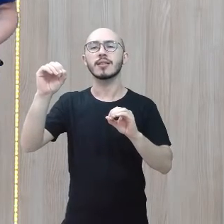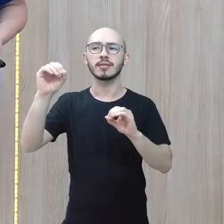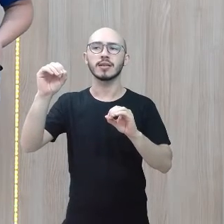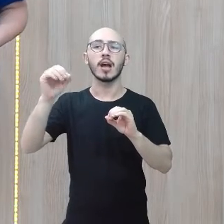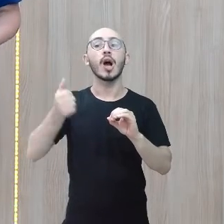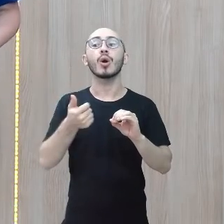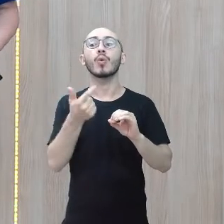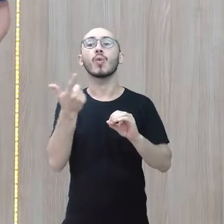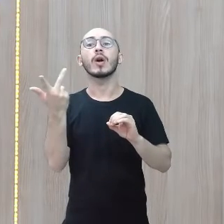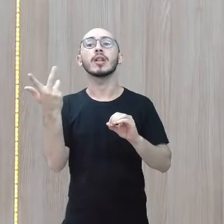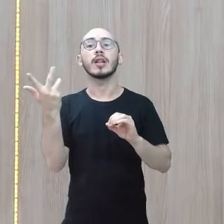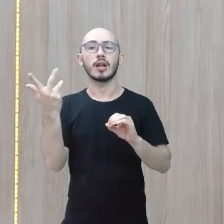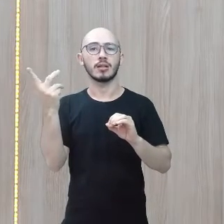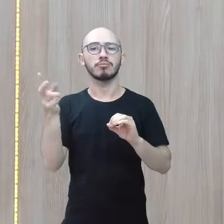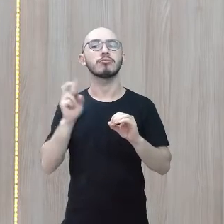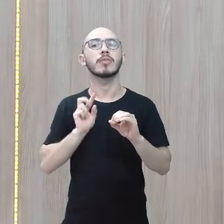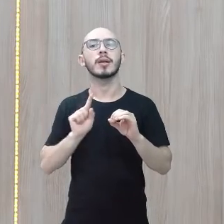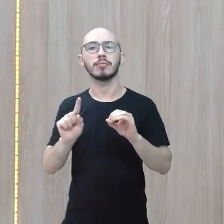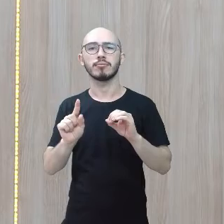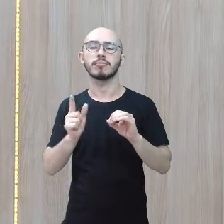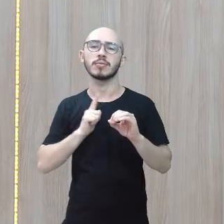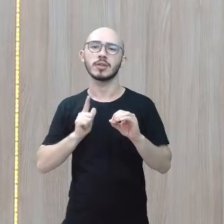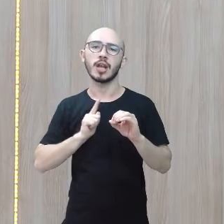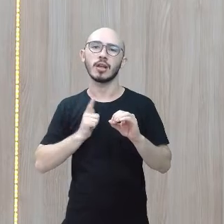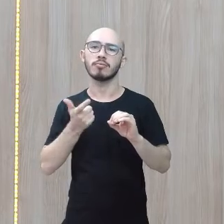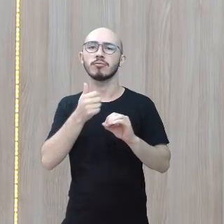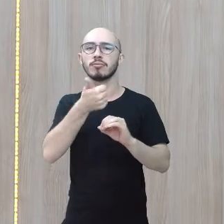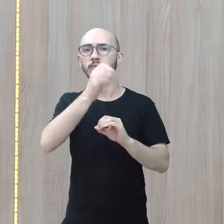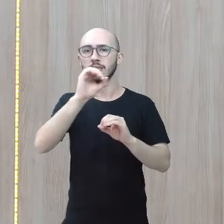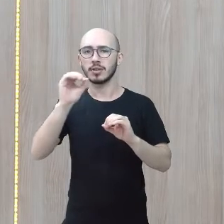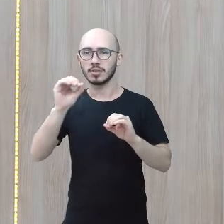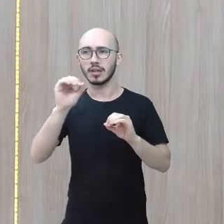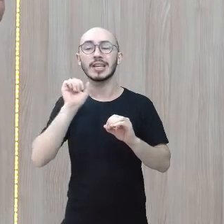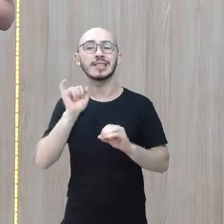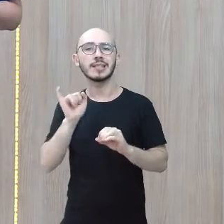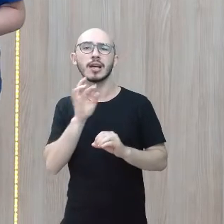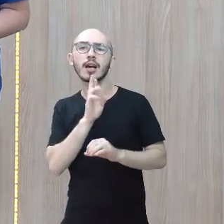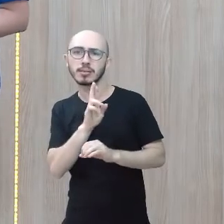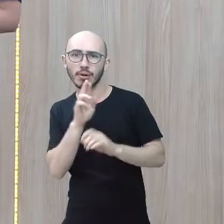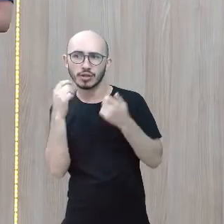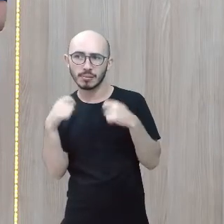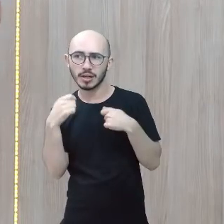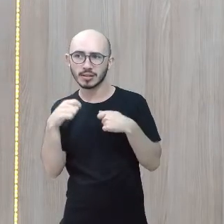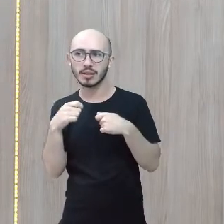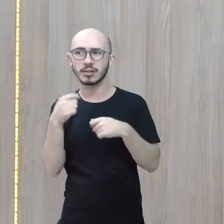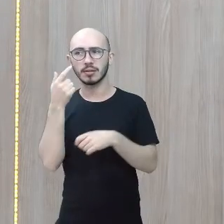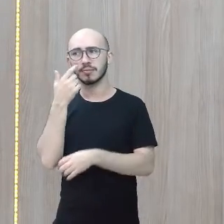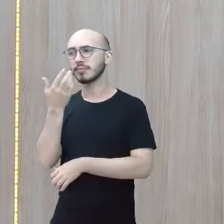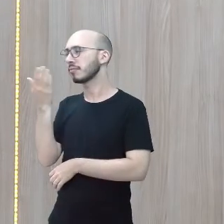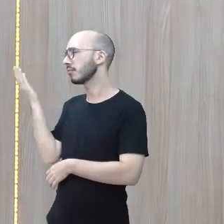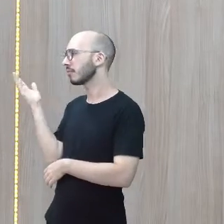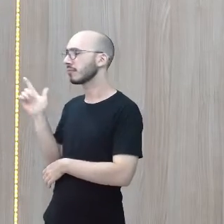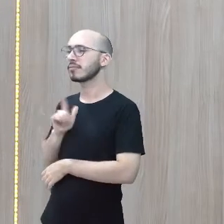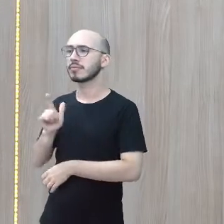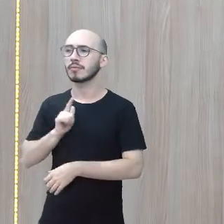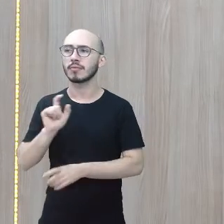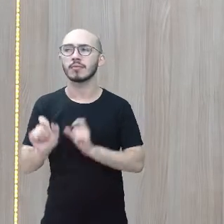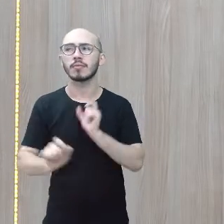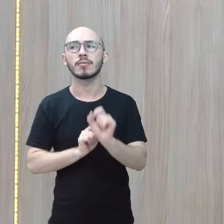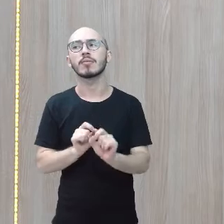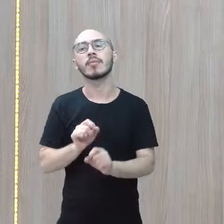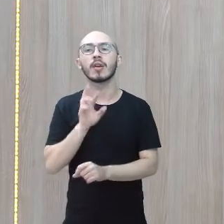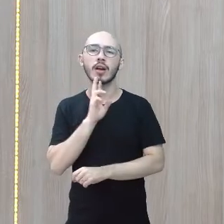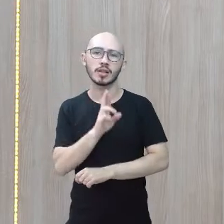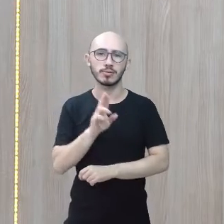esse número vai aparecer. E caso a gente precise do resultado, esse resultado vai ser expresso logo depois, sendo a